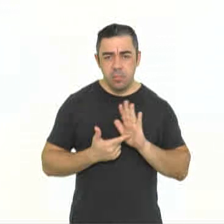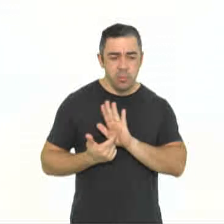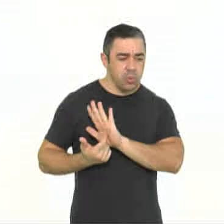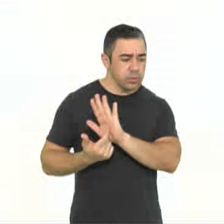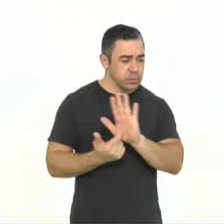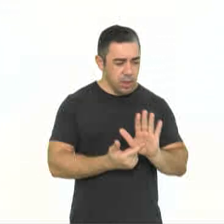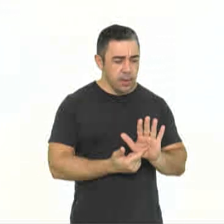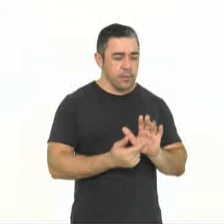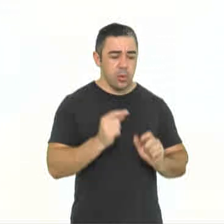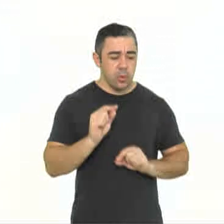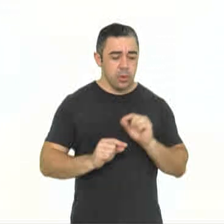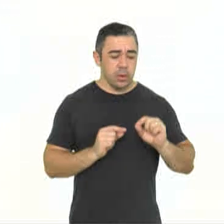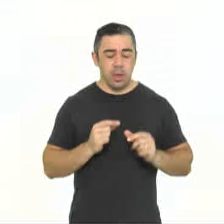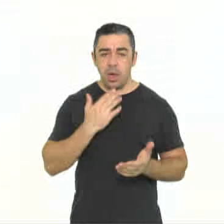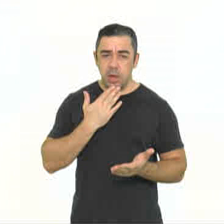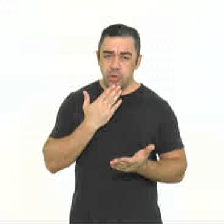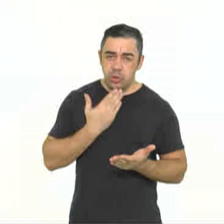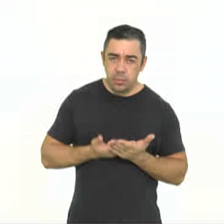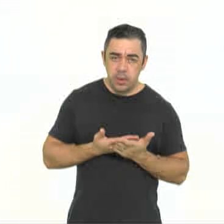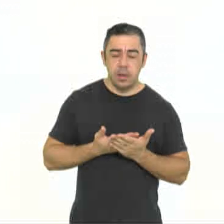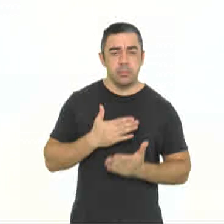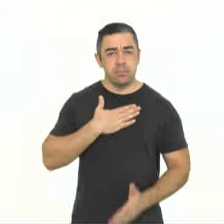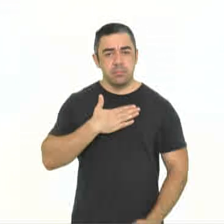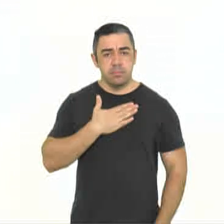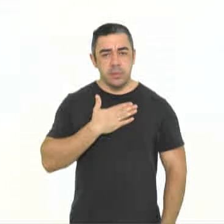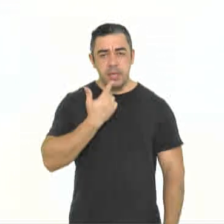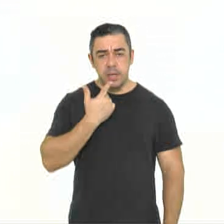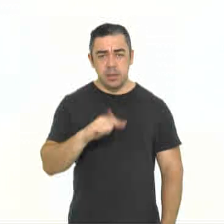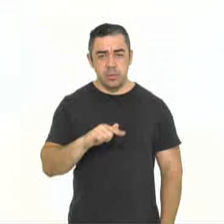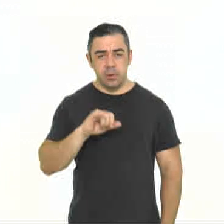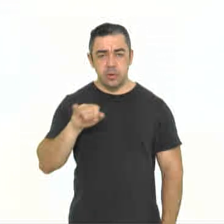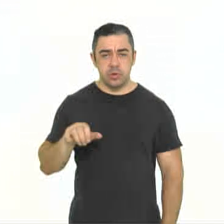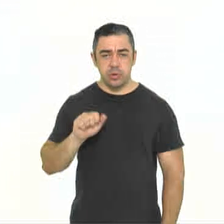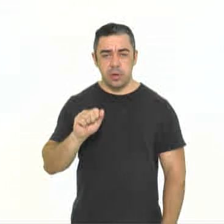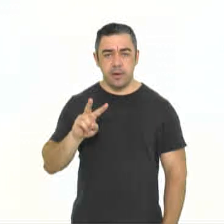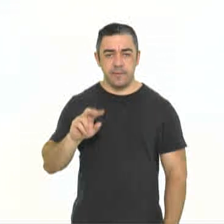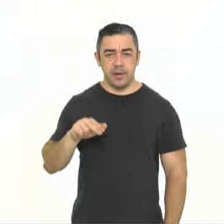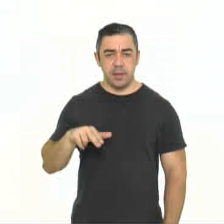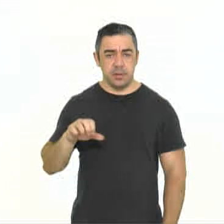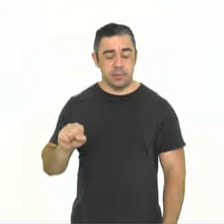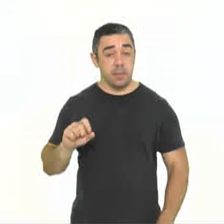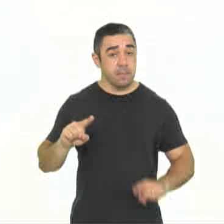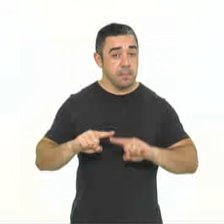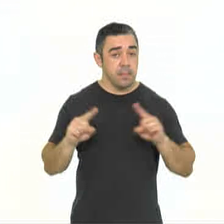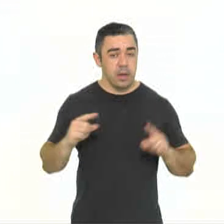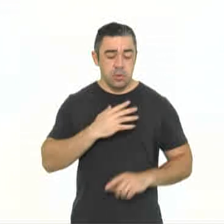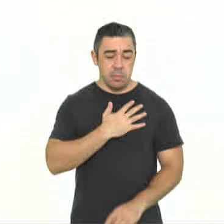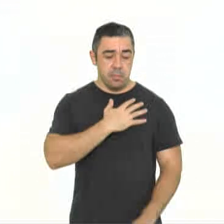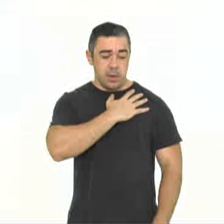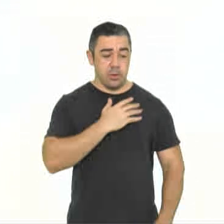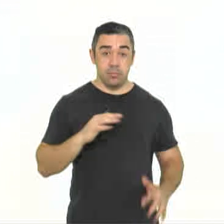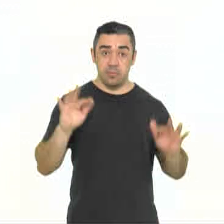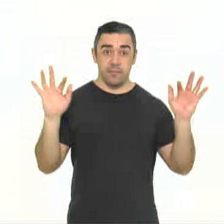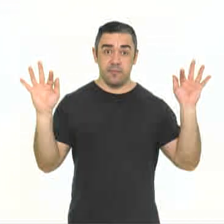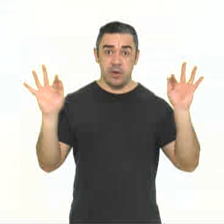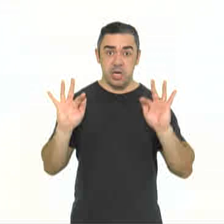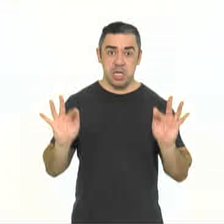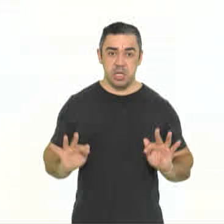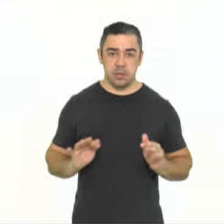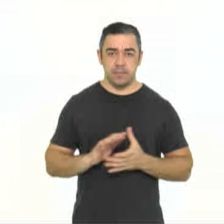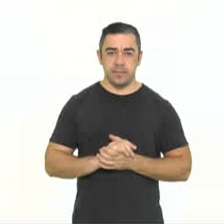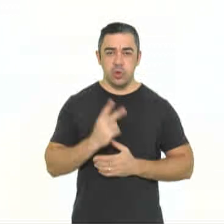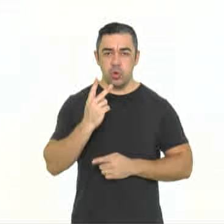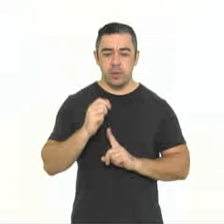todo mundo a sua admiração pelo meu javanês. Por outro lado, o barão estava contentíssimo. Ao fim de